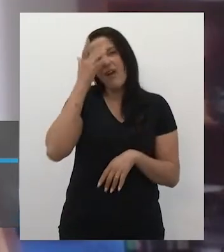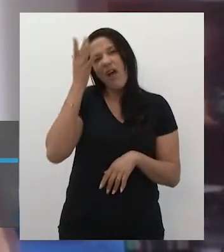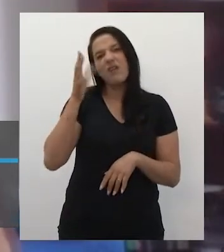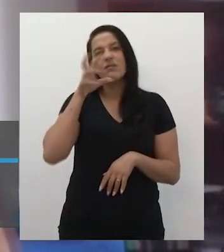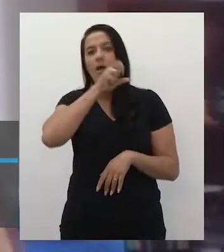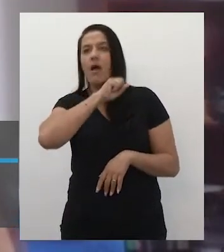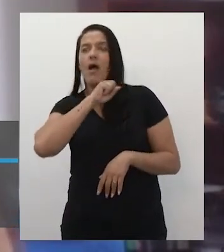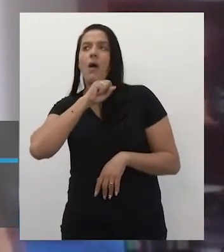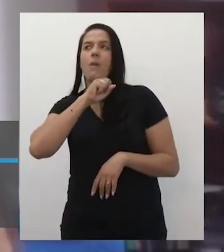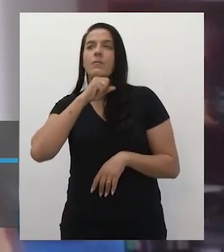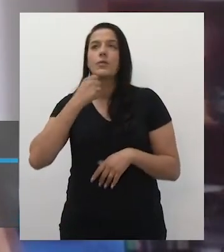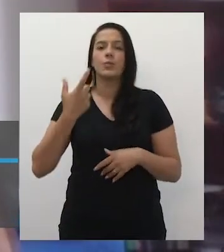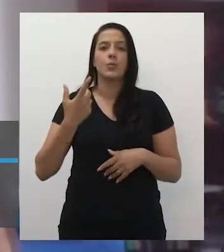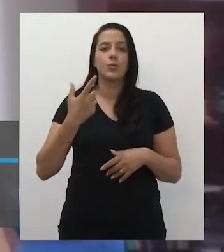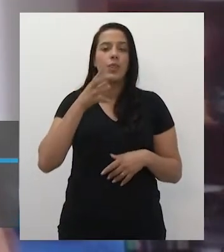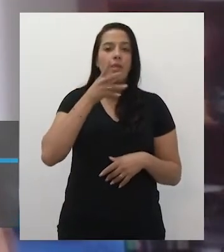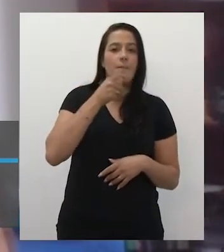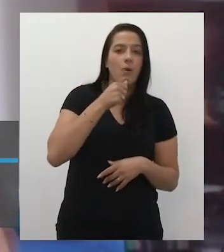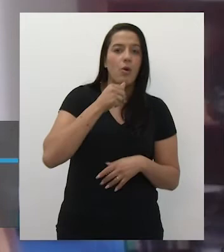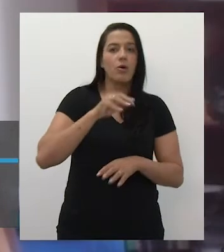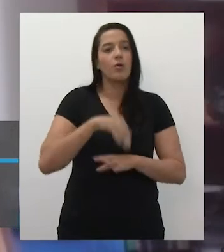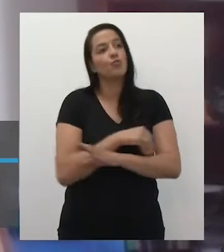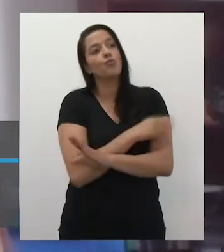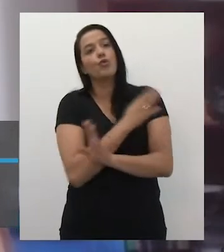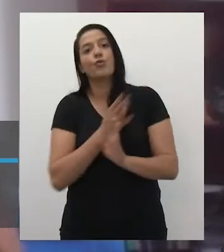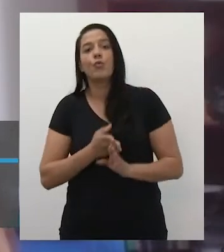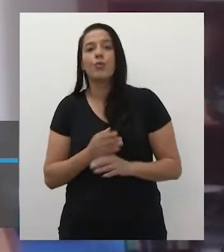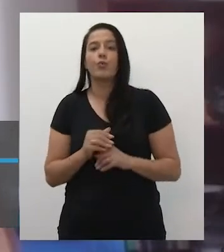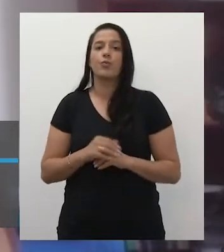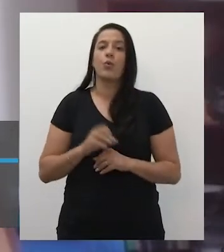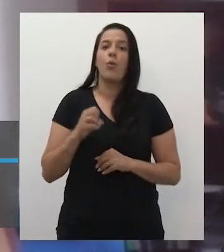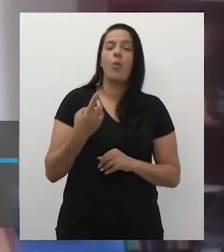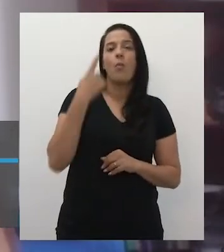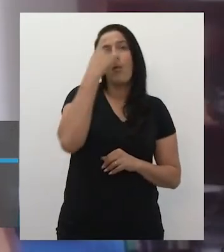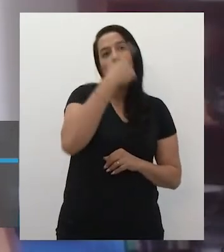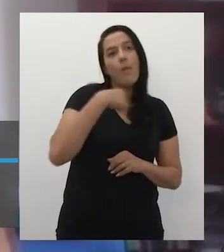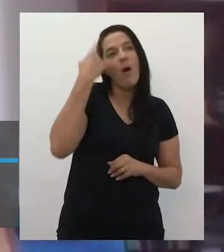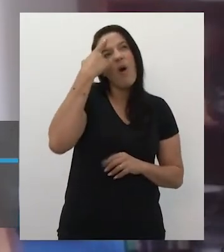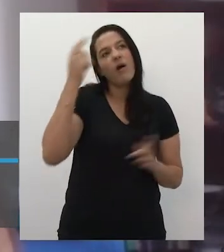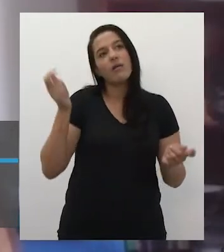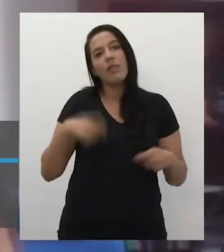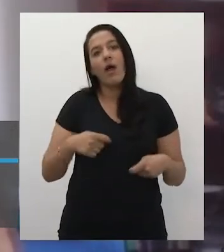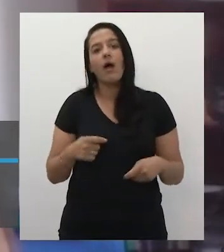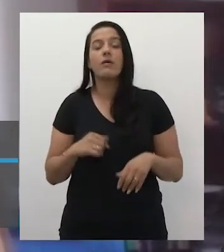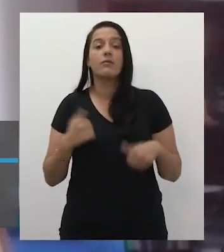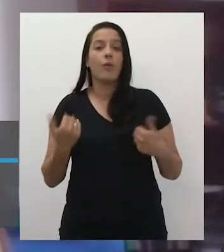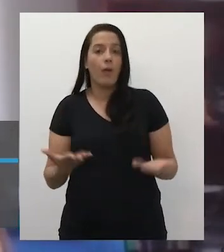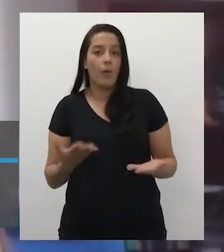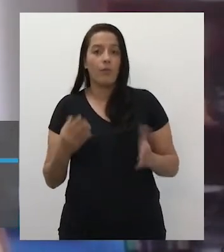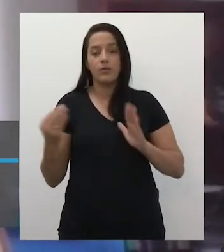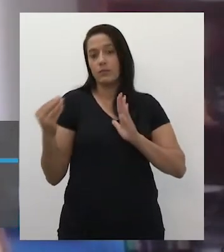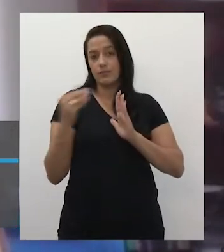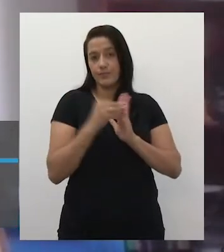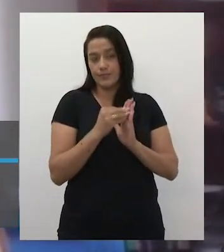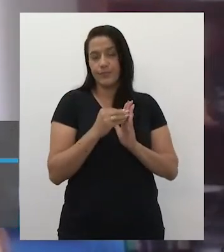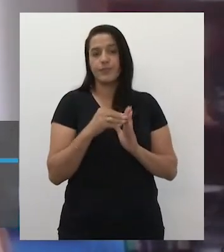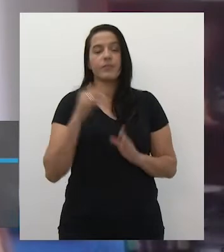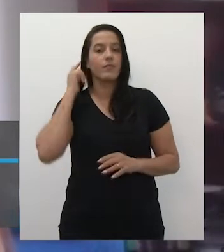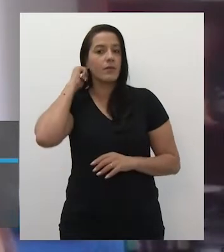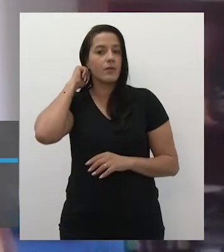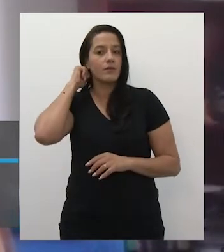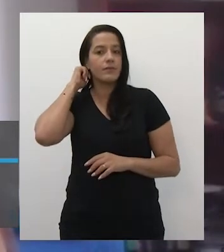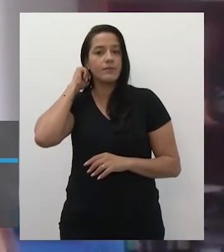naquele mês, eu consigo ir mensurando quanto tempo eu demoro para fazer cada atividade, quão complexa